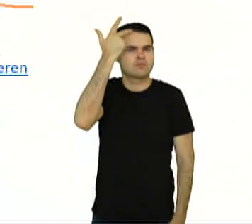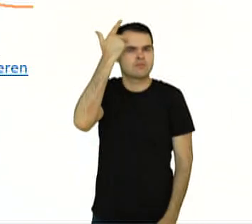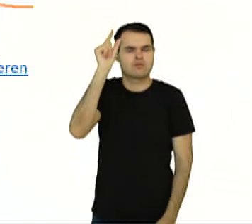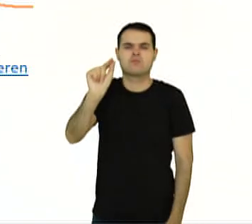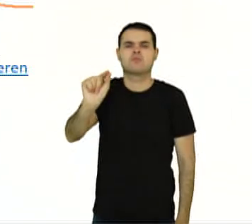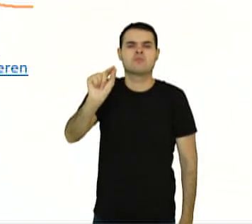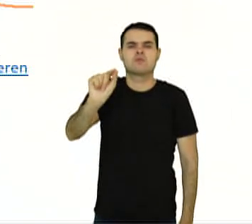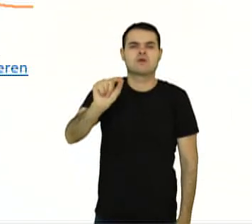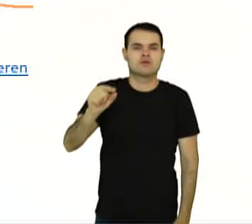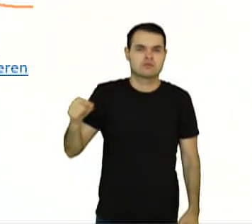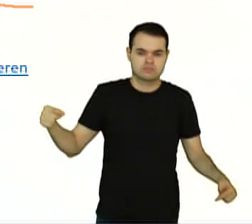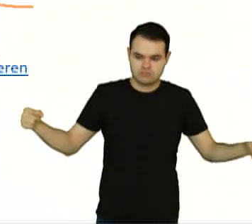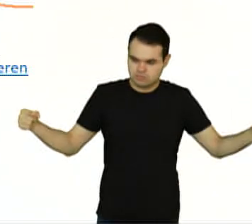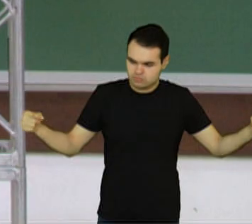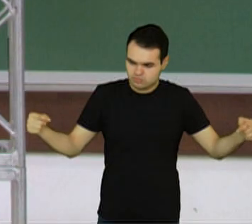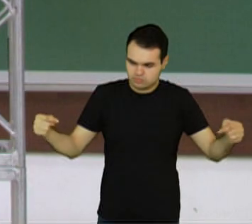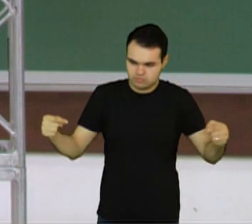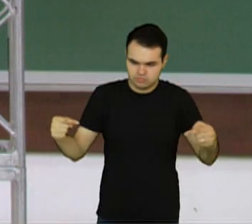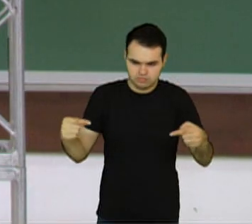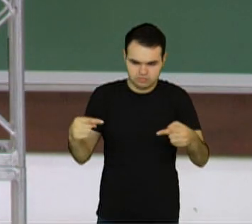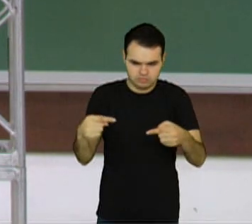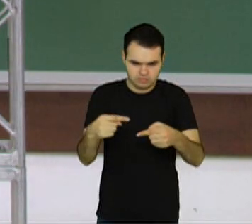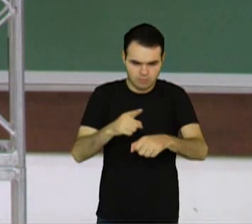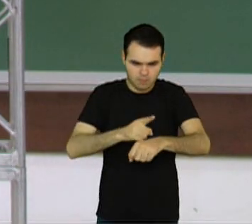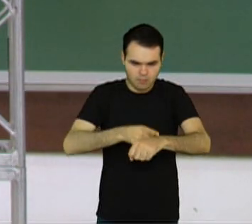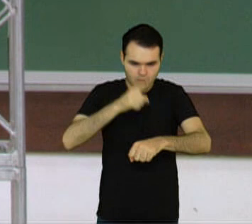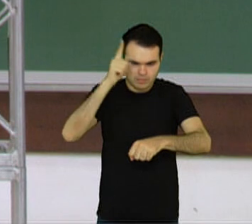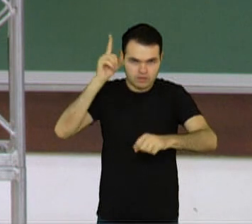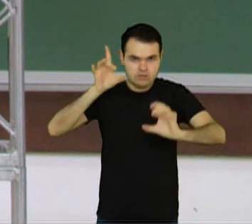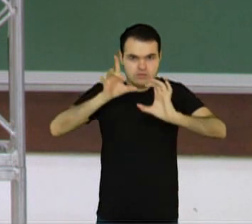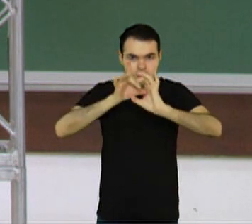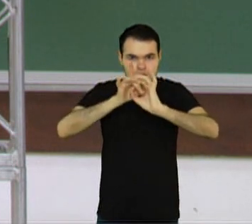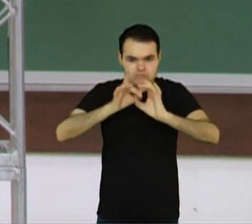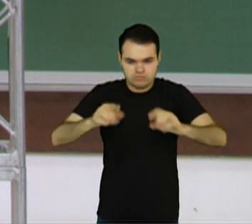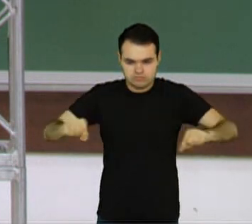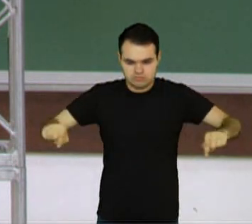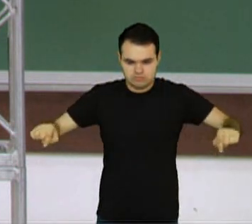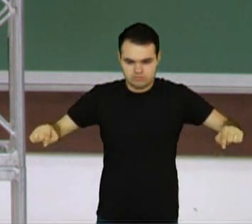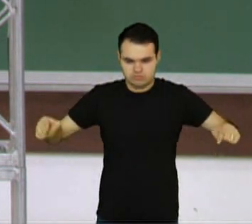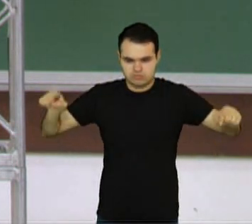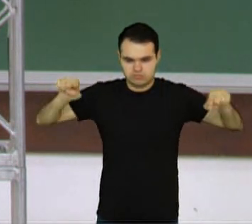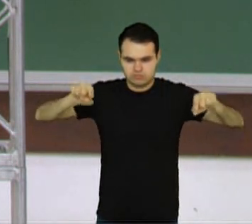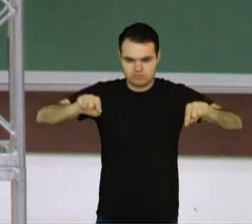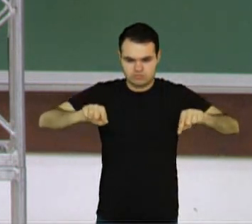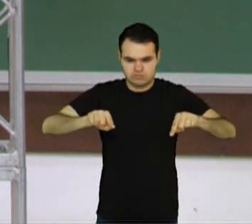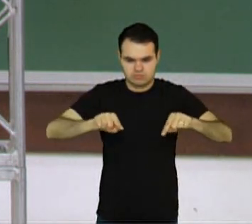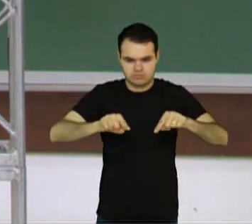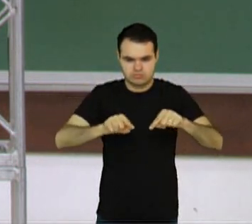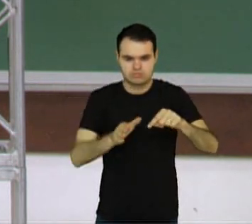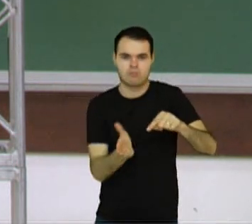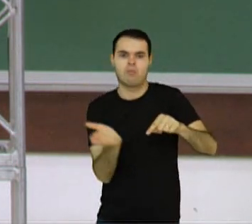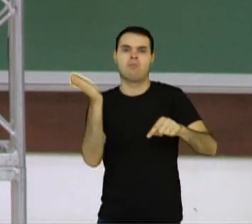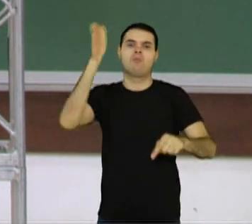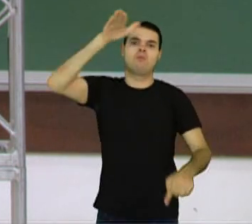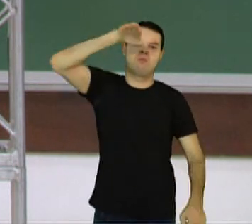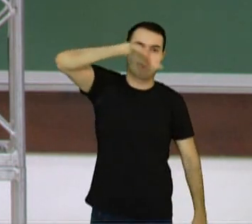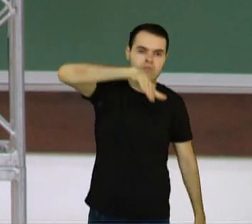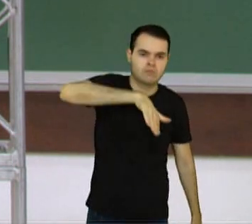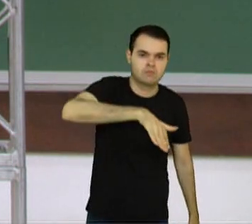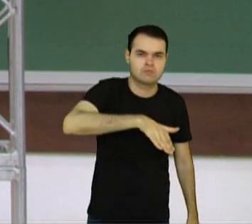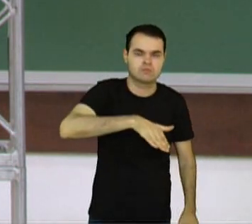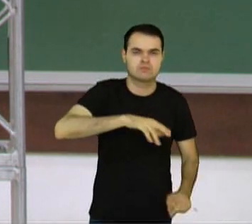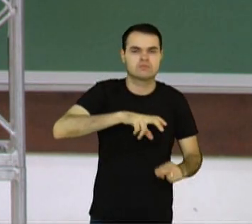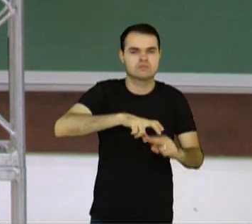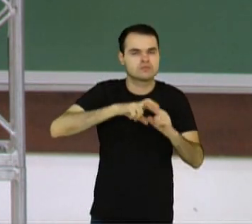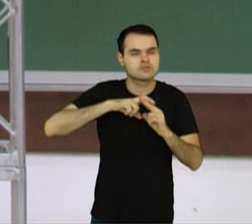correspondência? Elas vão passar em um único momento, vai ter então essa ideia dessa superposição, onde elas vão se somar, por isso acaba sendo aditiva